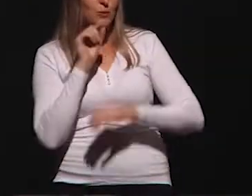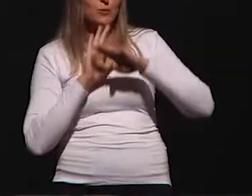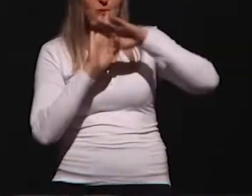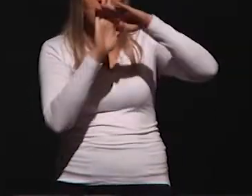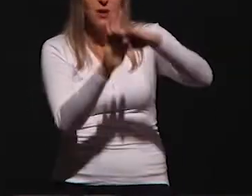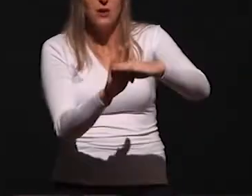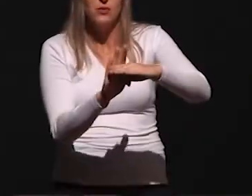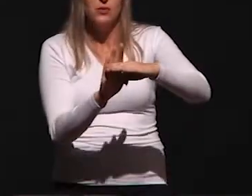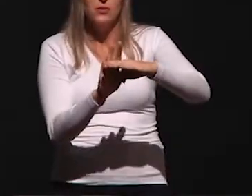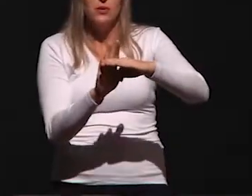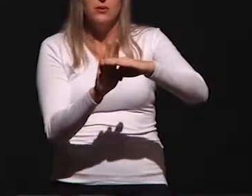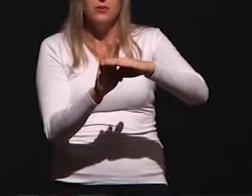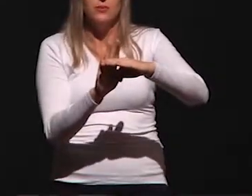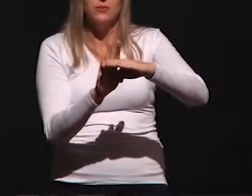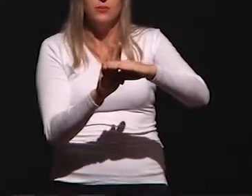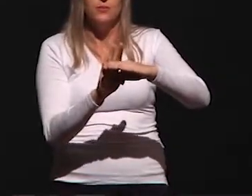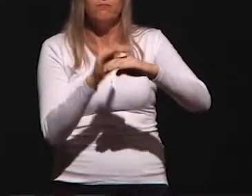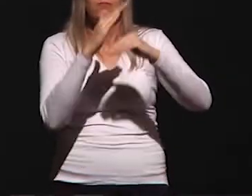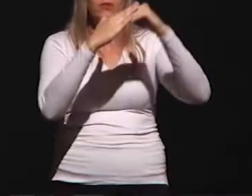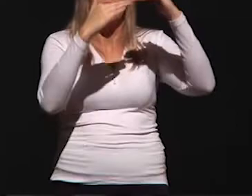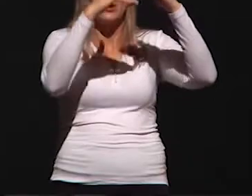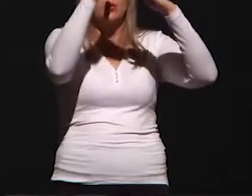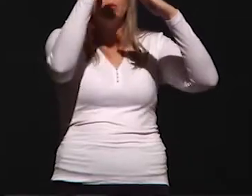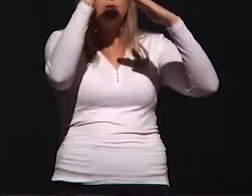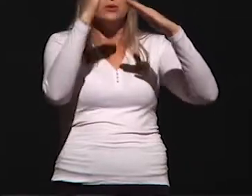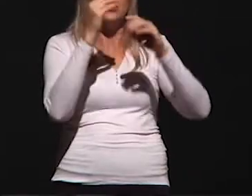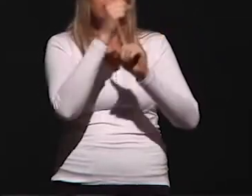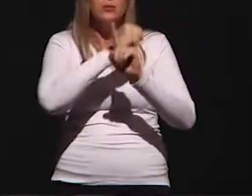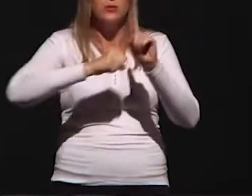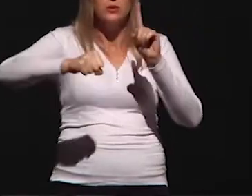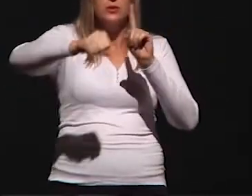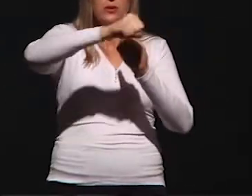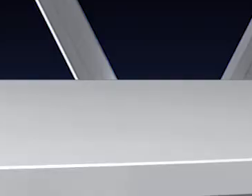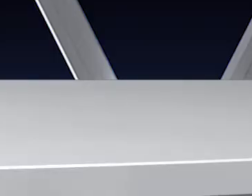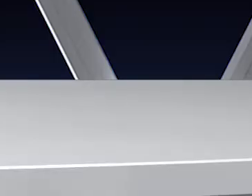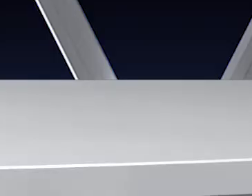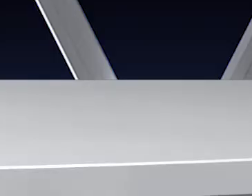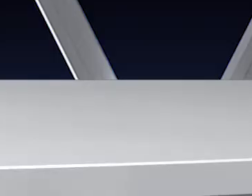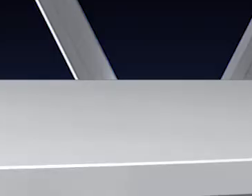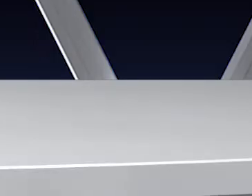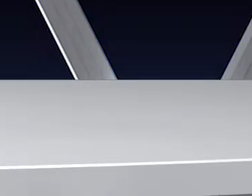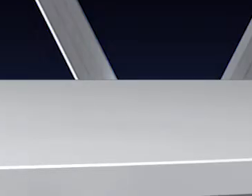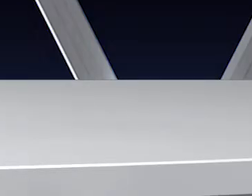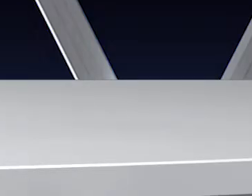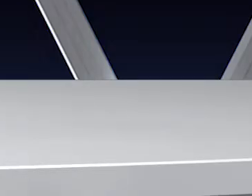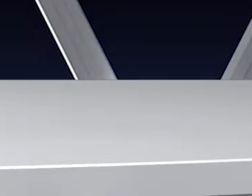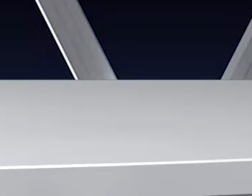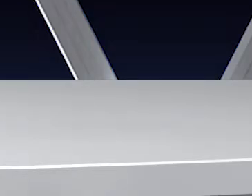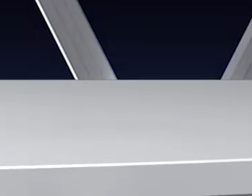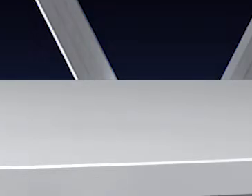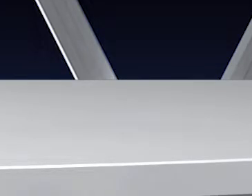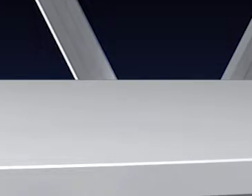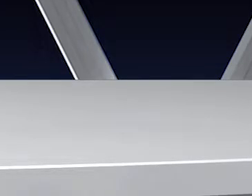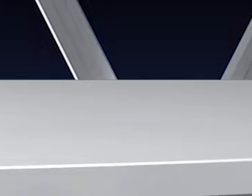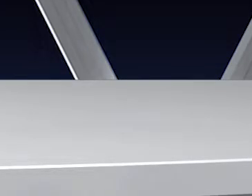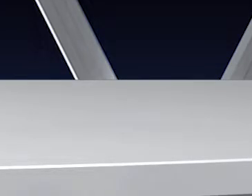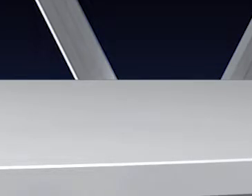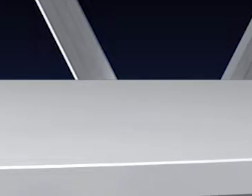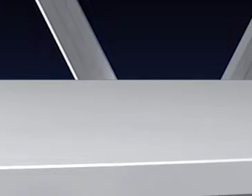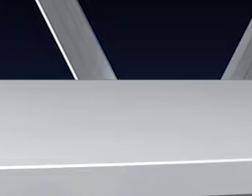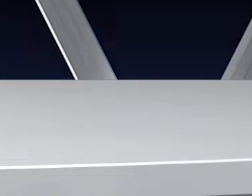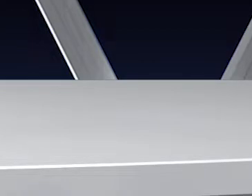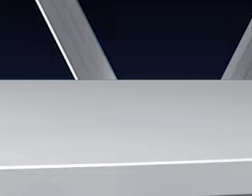contribuir tanto na construção de uma sociedade melhor. Os vereadores rejeitaram o veto número 1